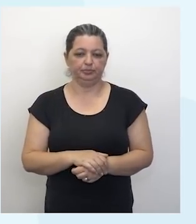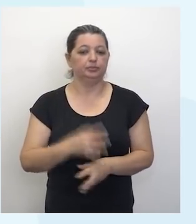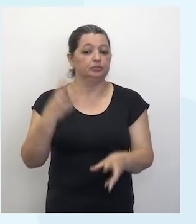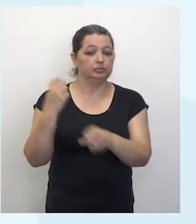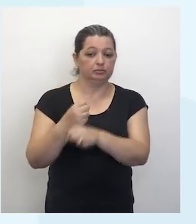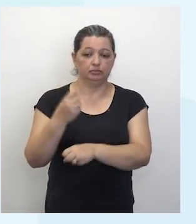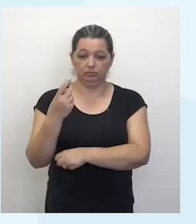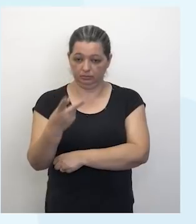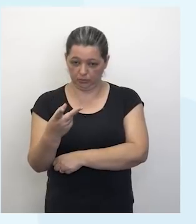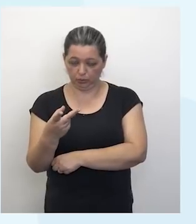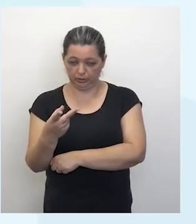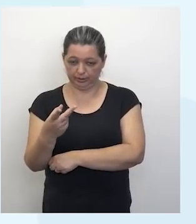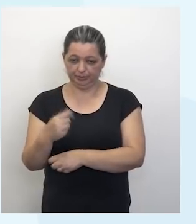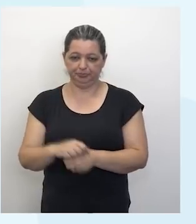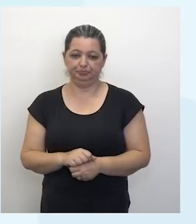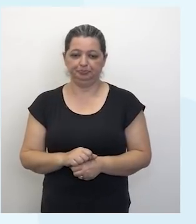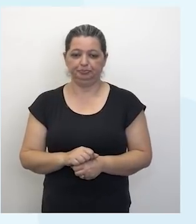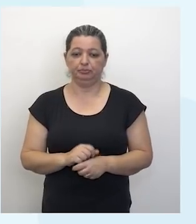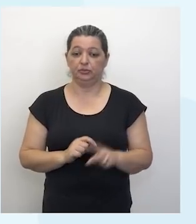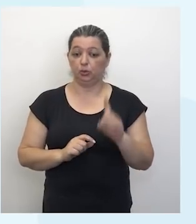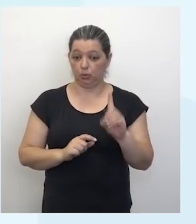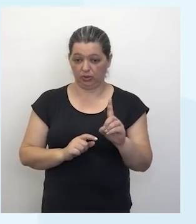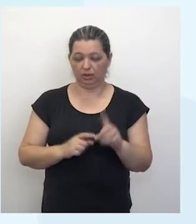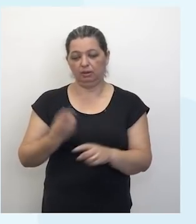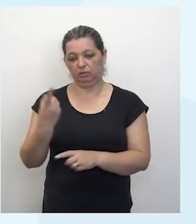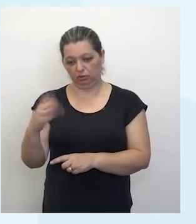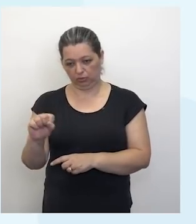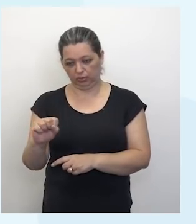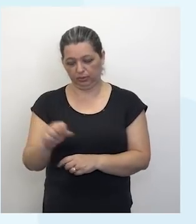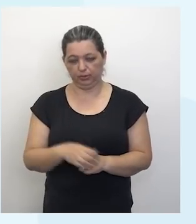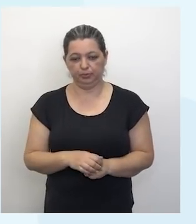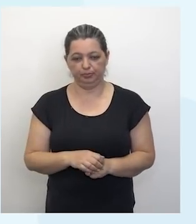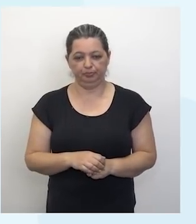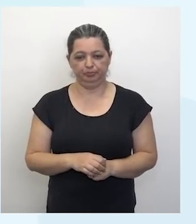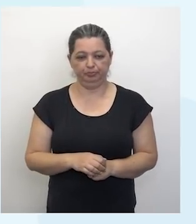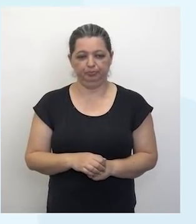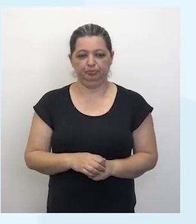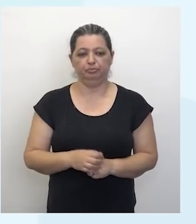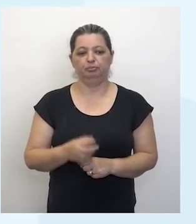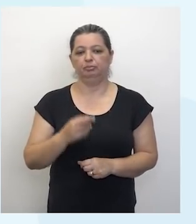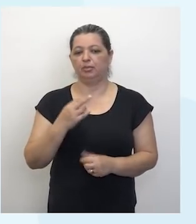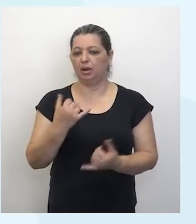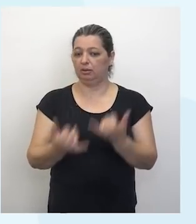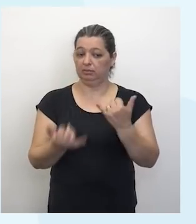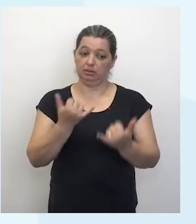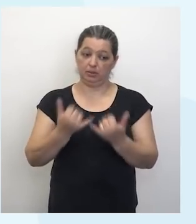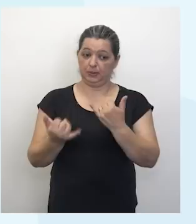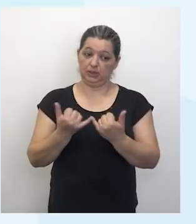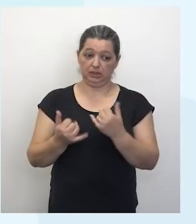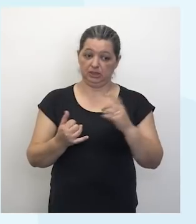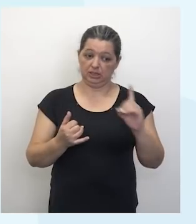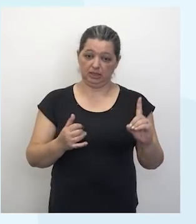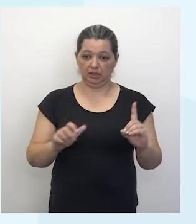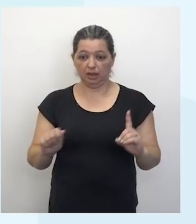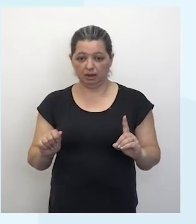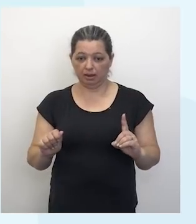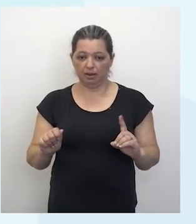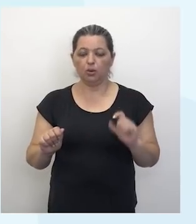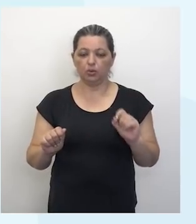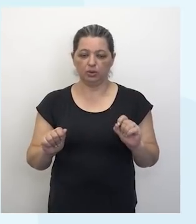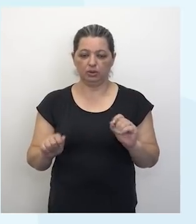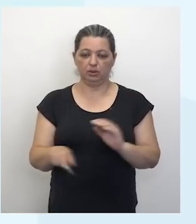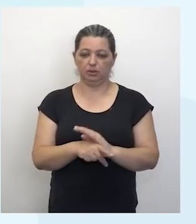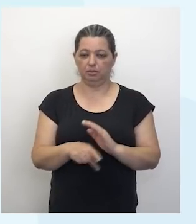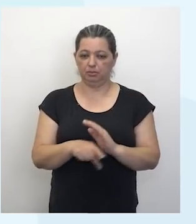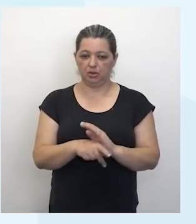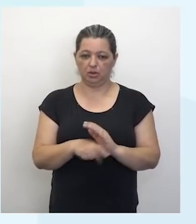dá 12, somando os do D dá 18. A razão de semelhança entre D e A, razão é a fração,